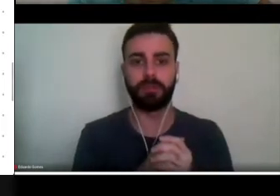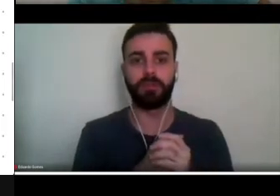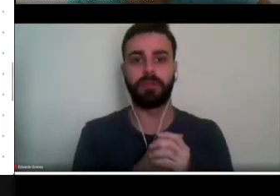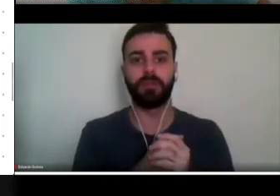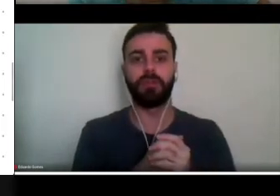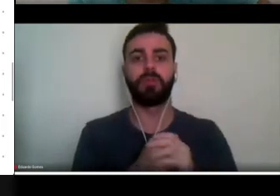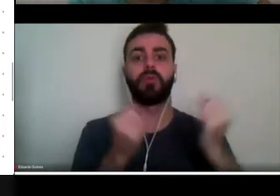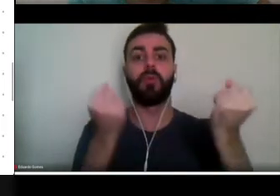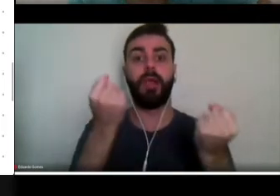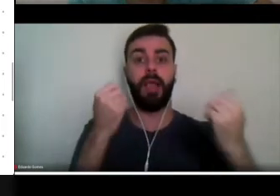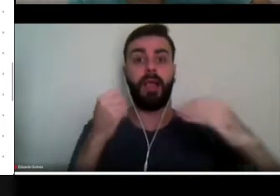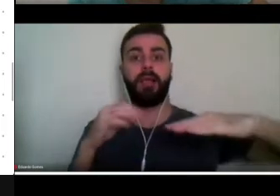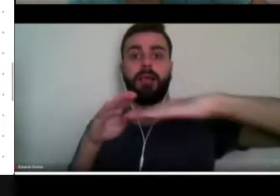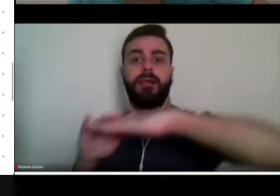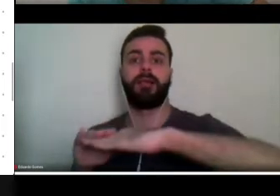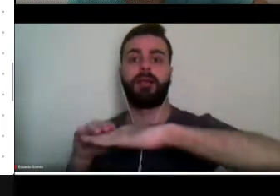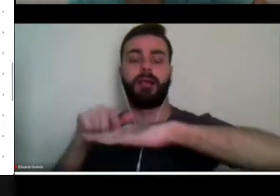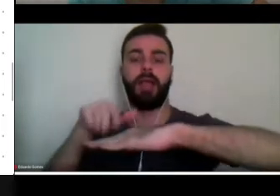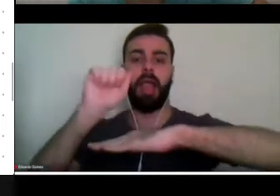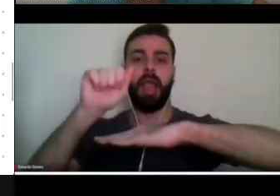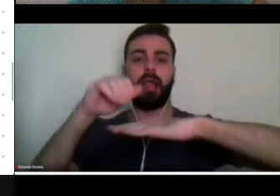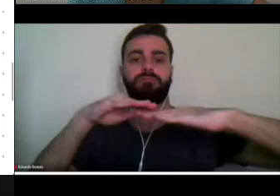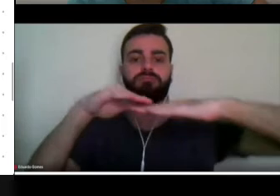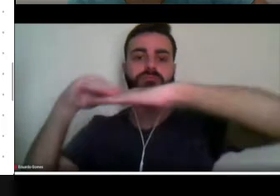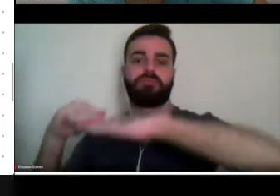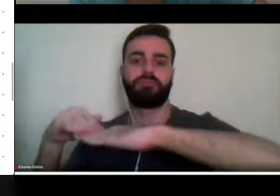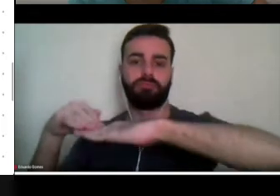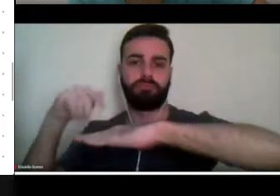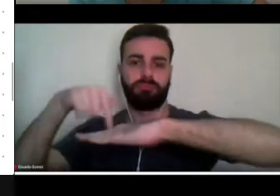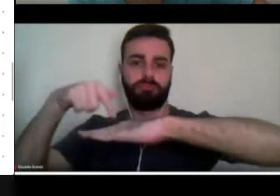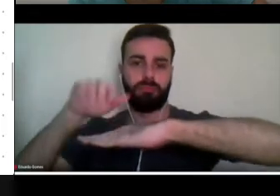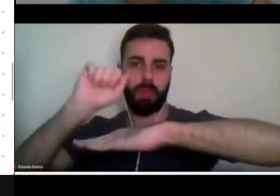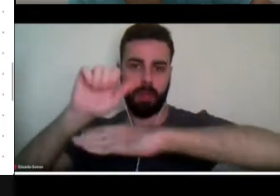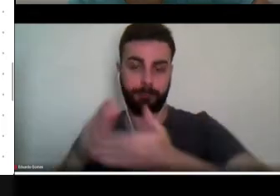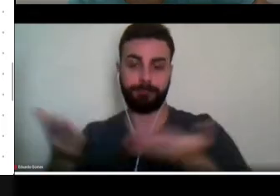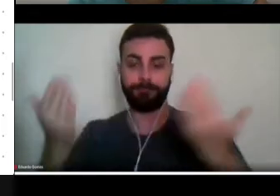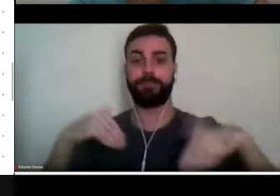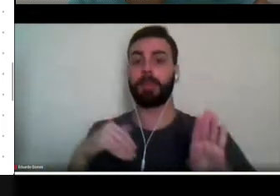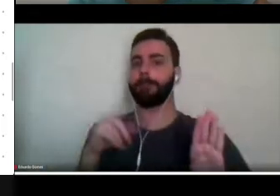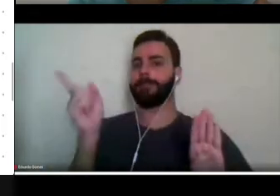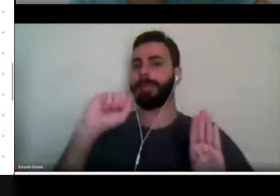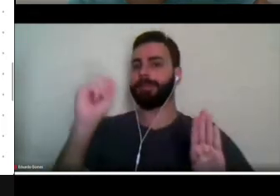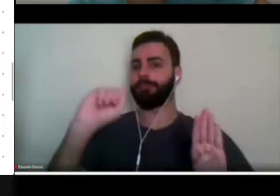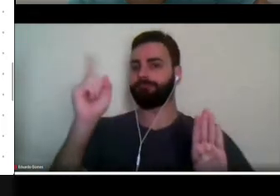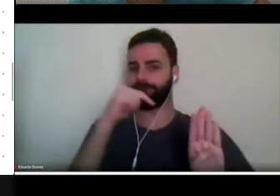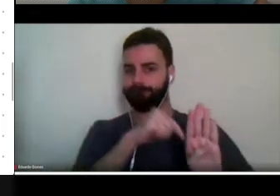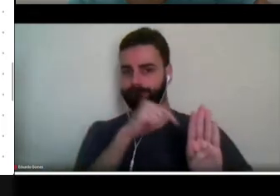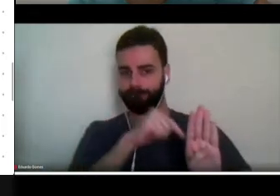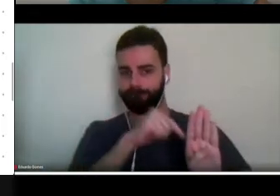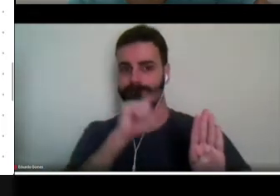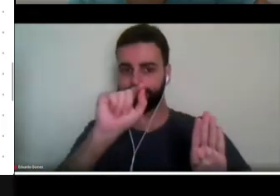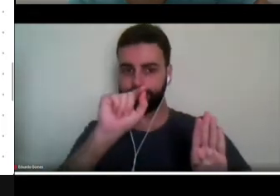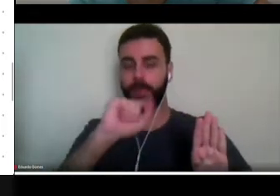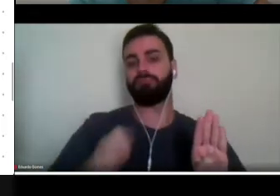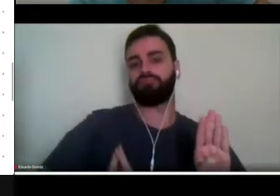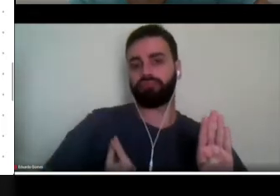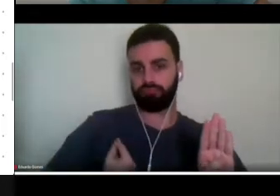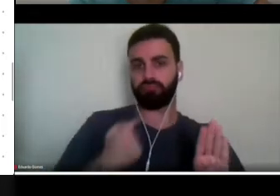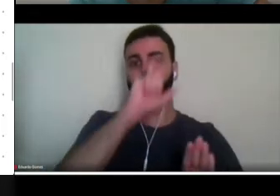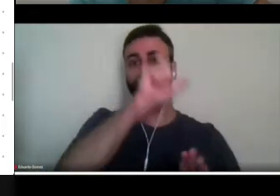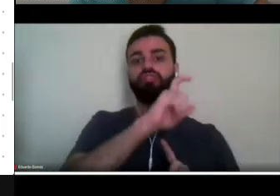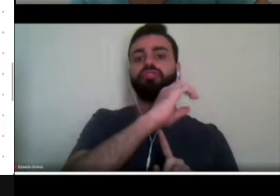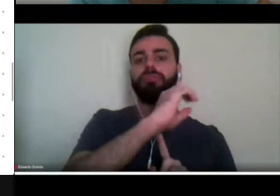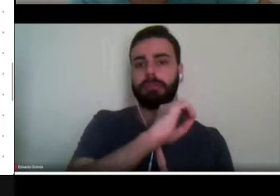não. O B, ele tá em x igual a 0, certo? Só que, para o carro B,